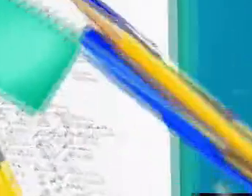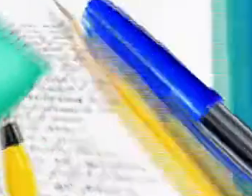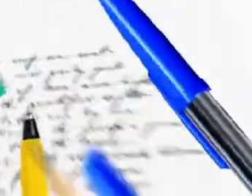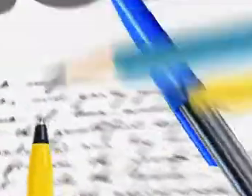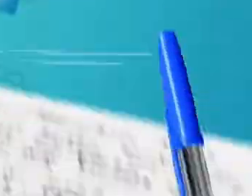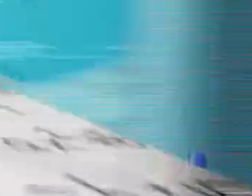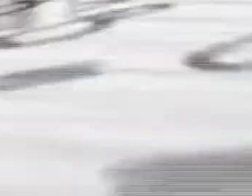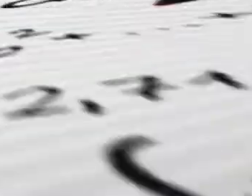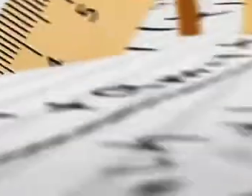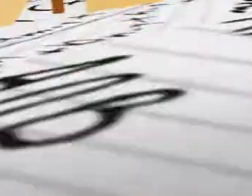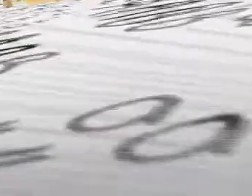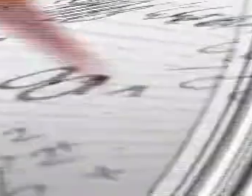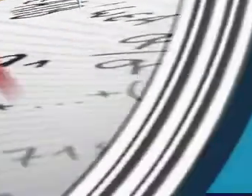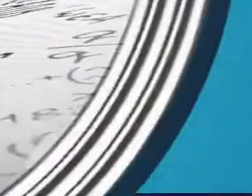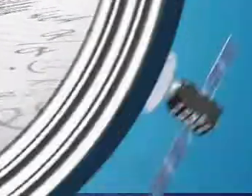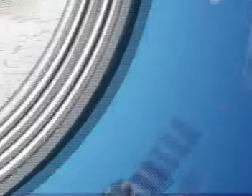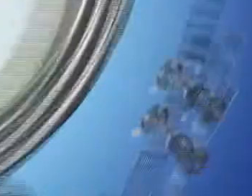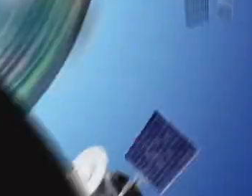Música